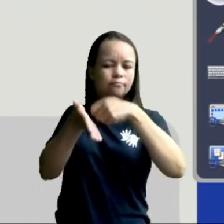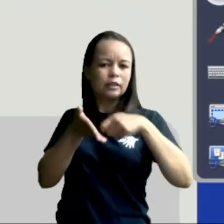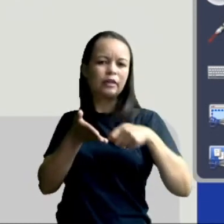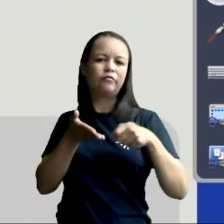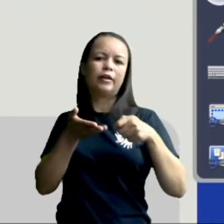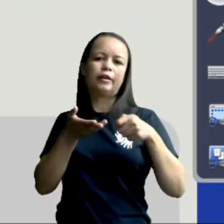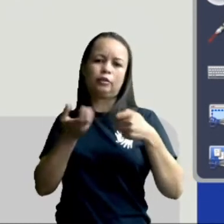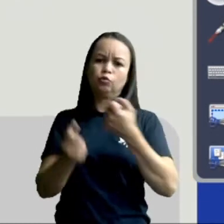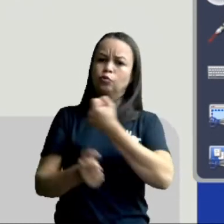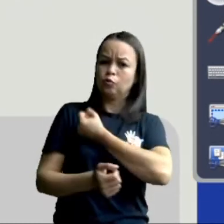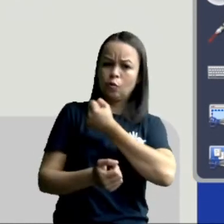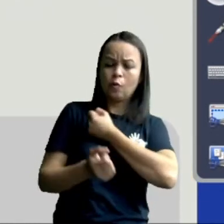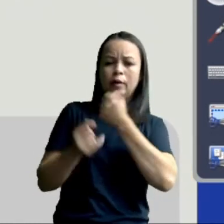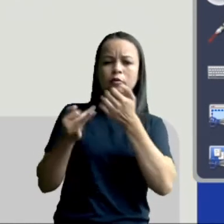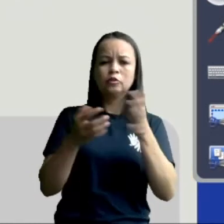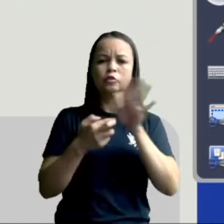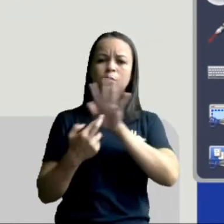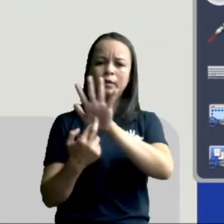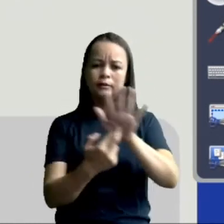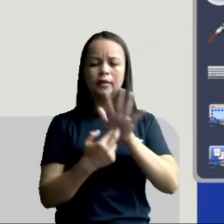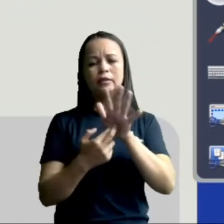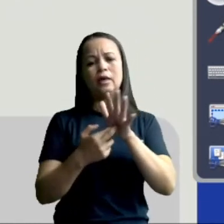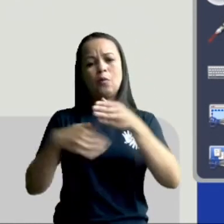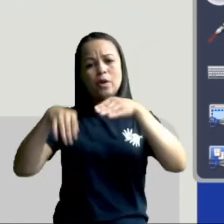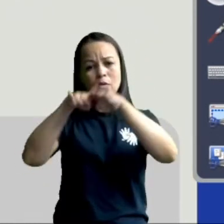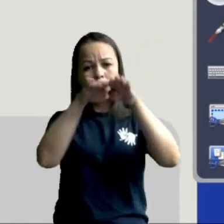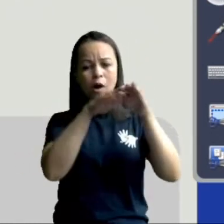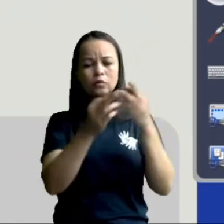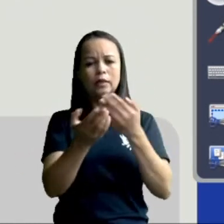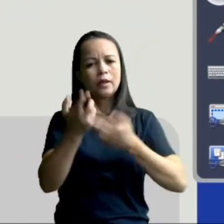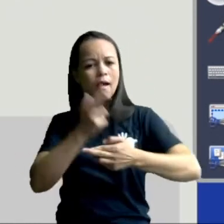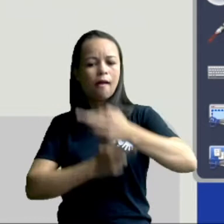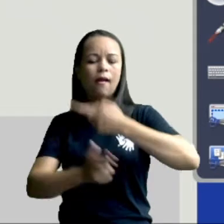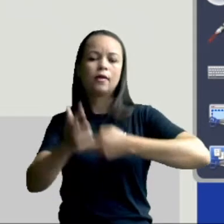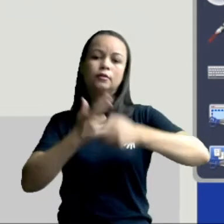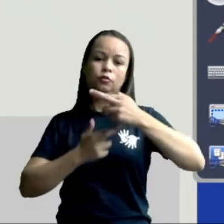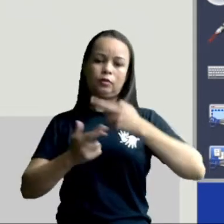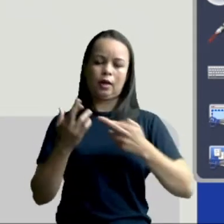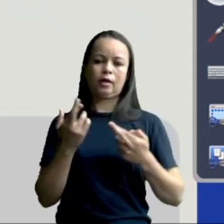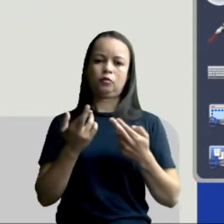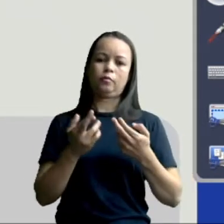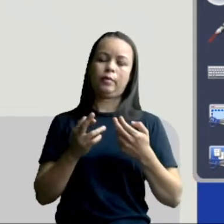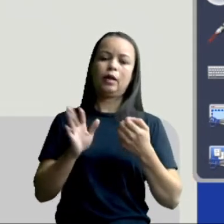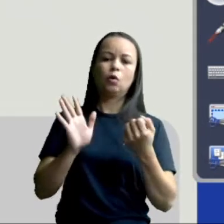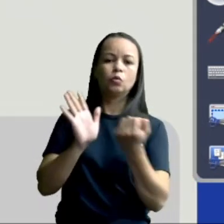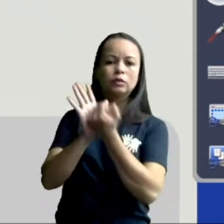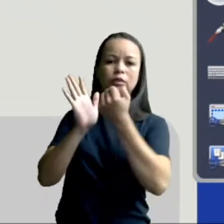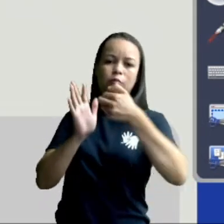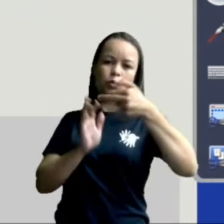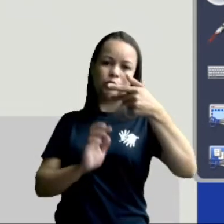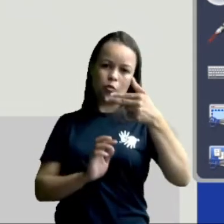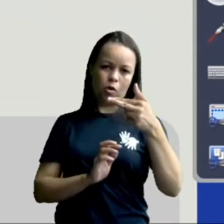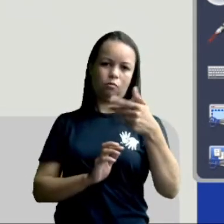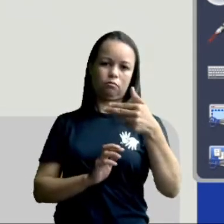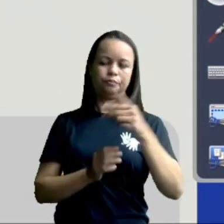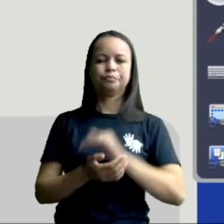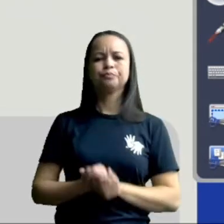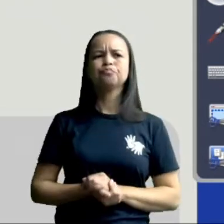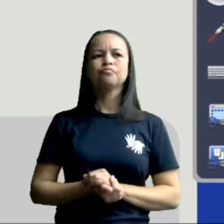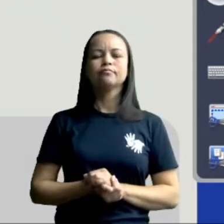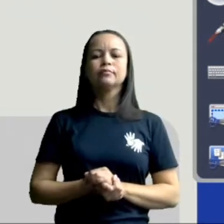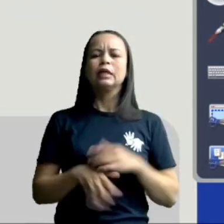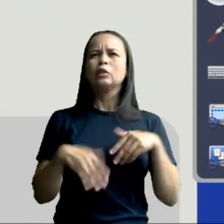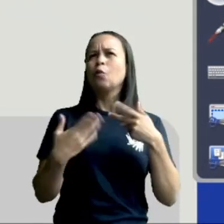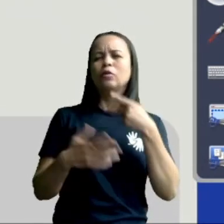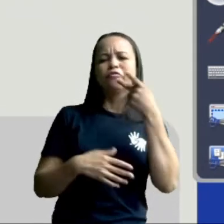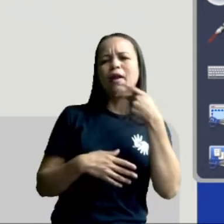expressões que representam a igualdade, ou seja, relacionados pelo símbolo de igual. E quando a gente falar,